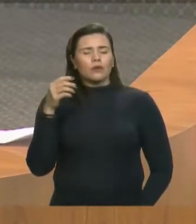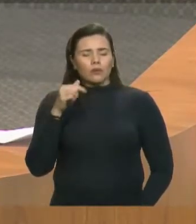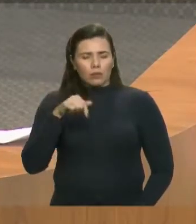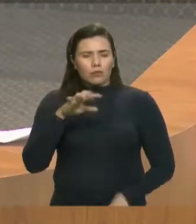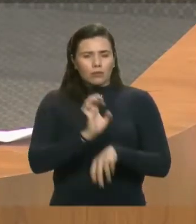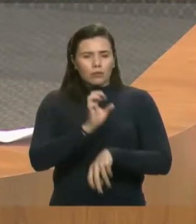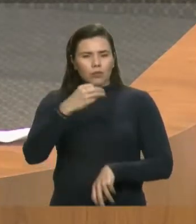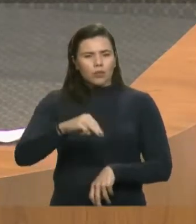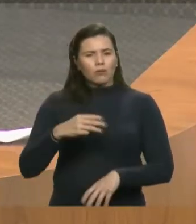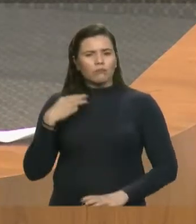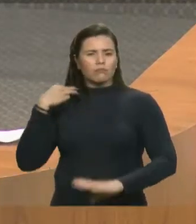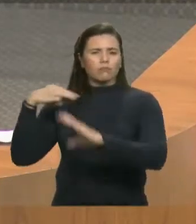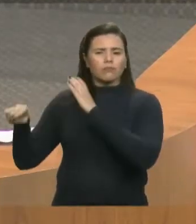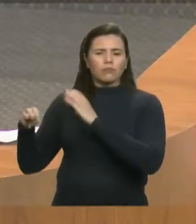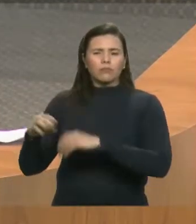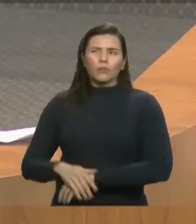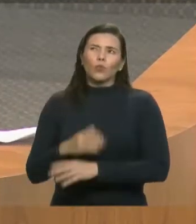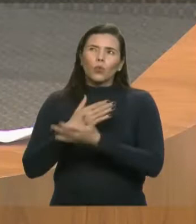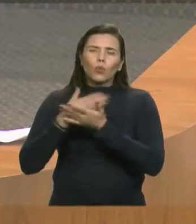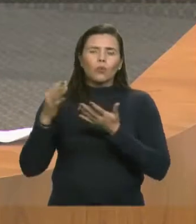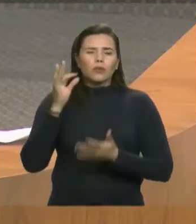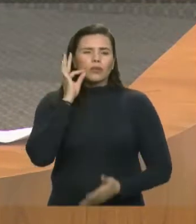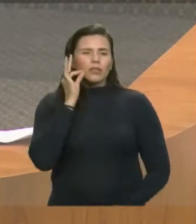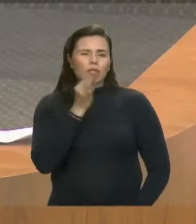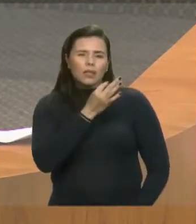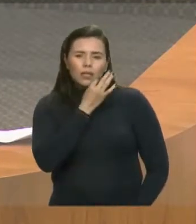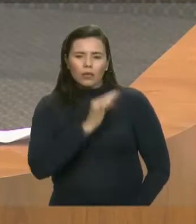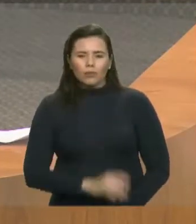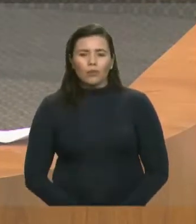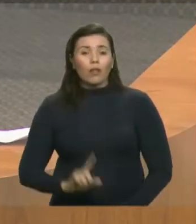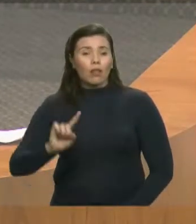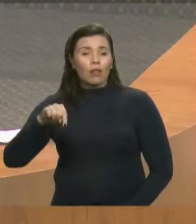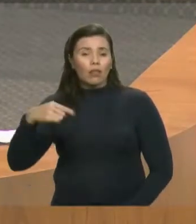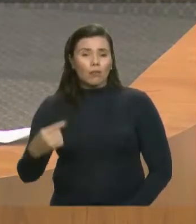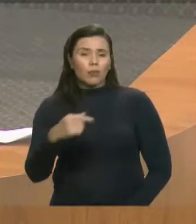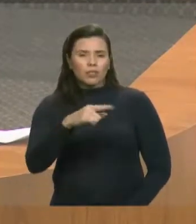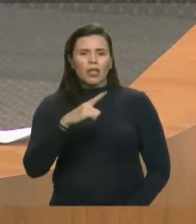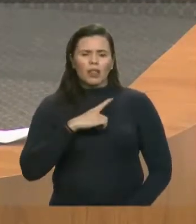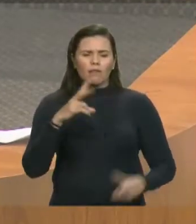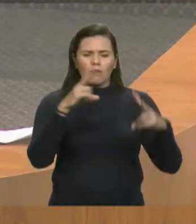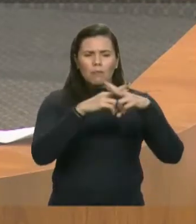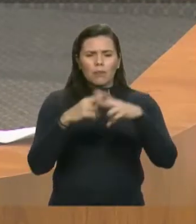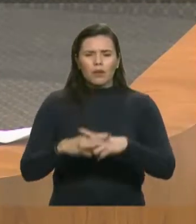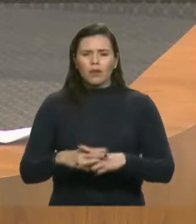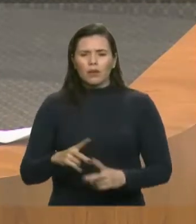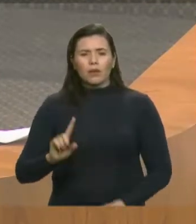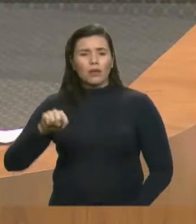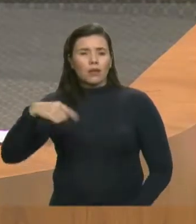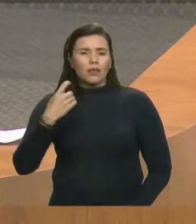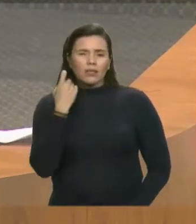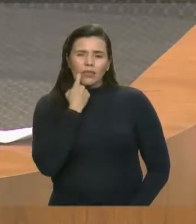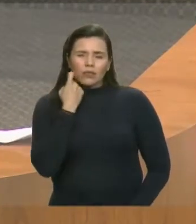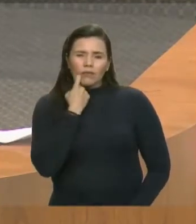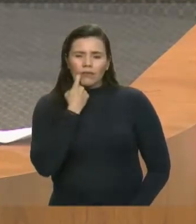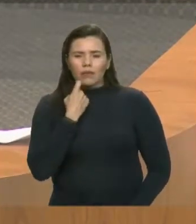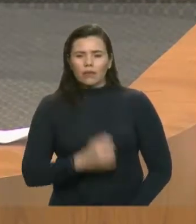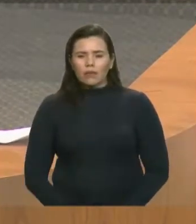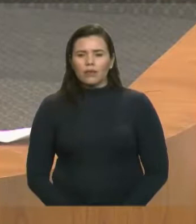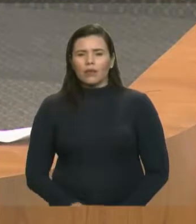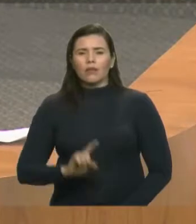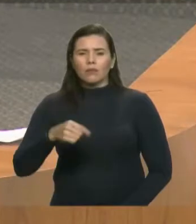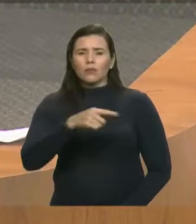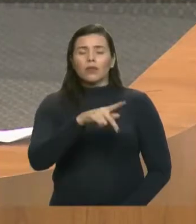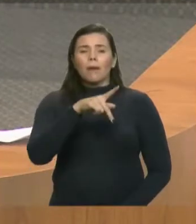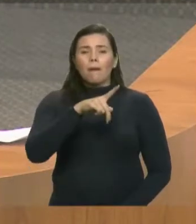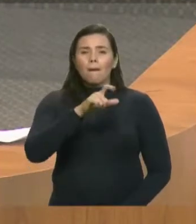setembro, salvo engano. Só depois do conflito, só depois de sexta-feira, após a